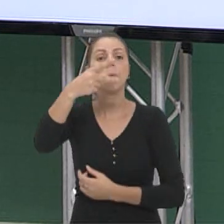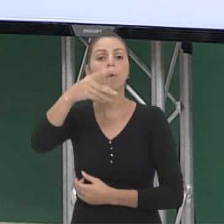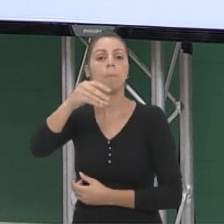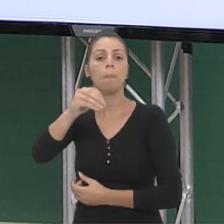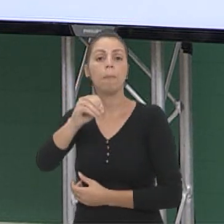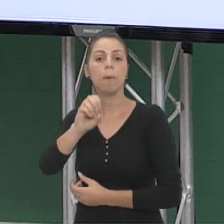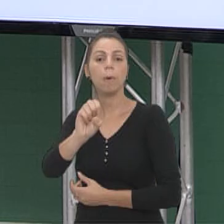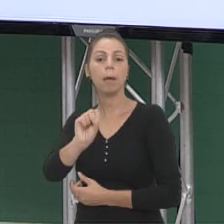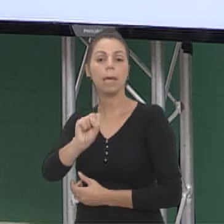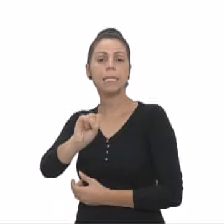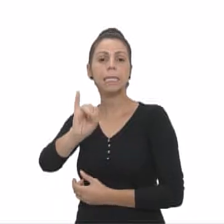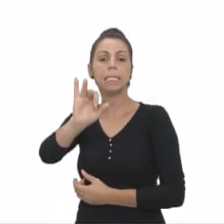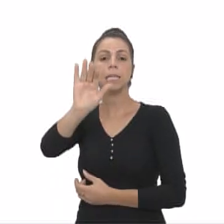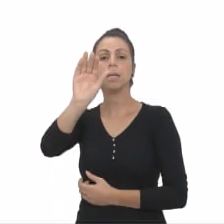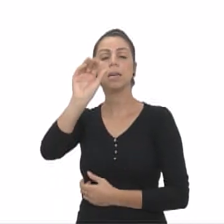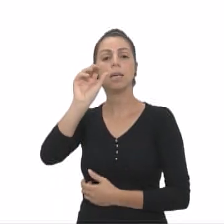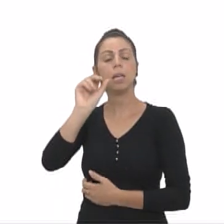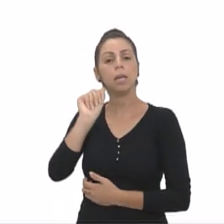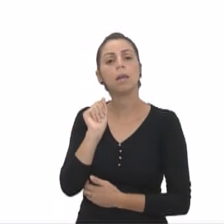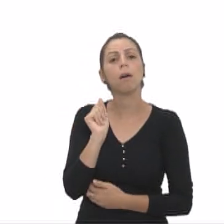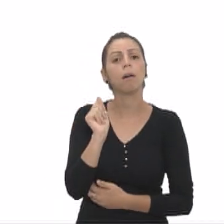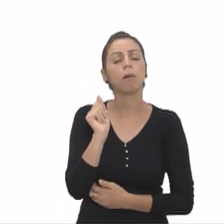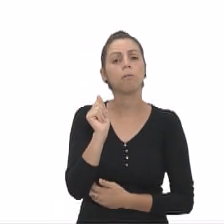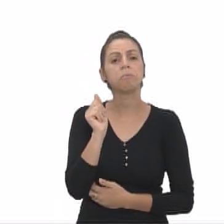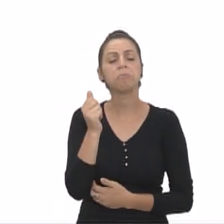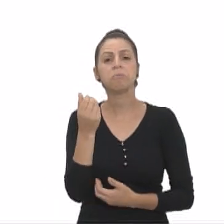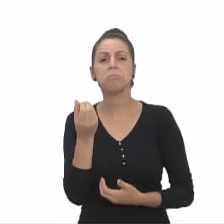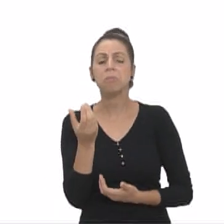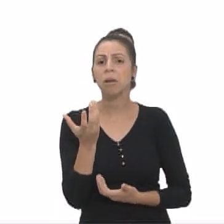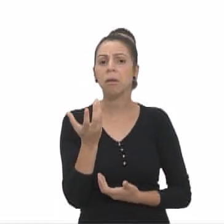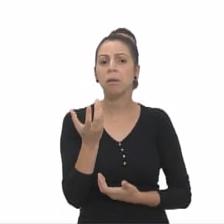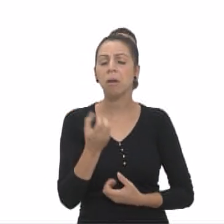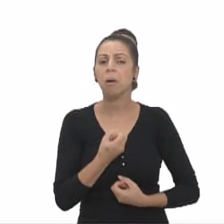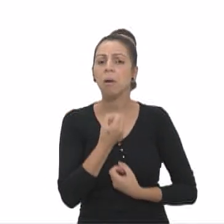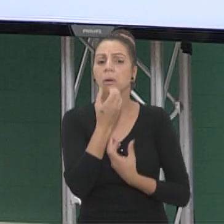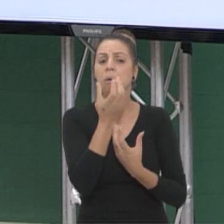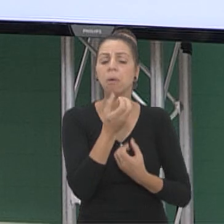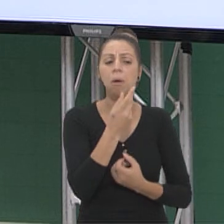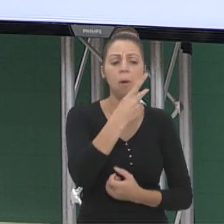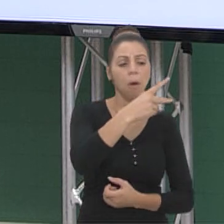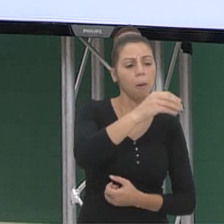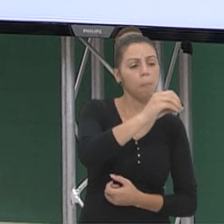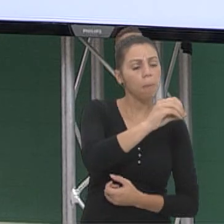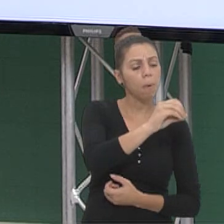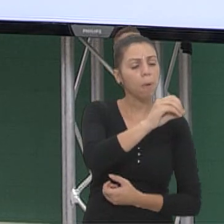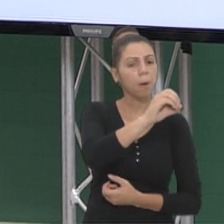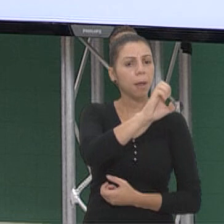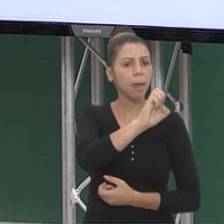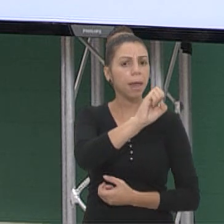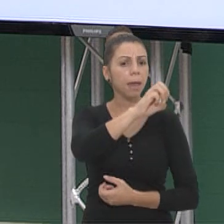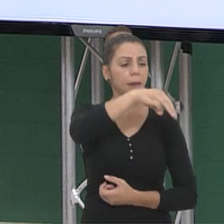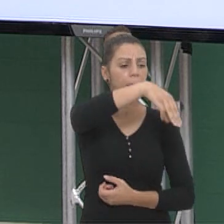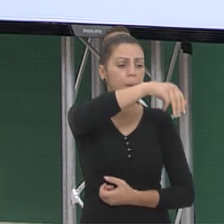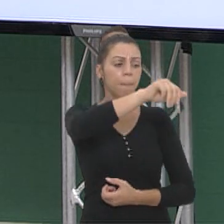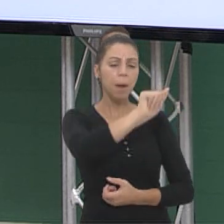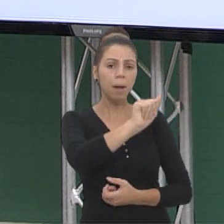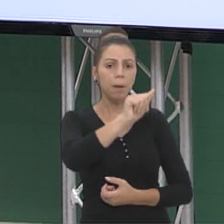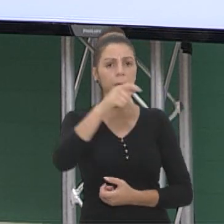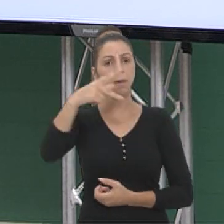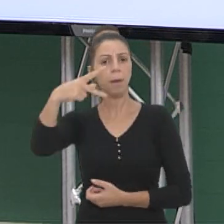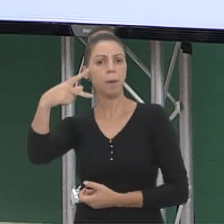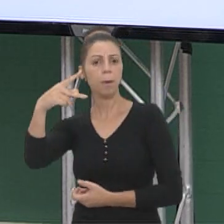aí? Que definição que nós podemos trazer para poema e poesia? São coisas iguais? São coisas